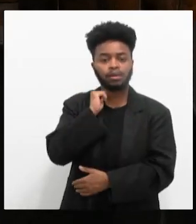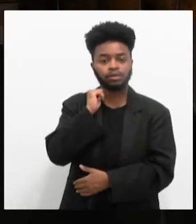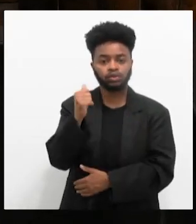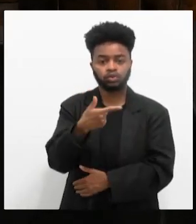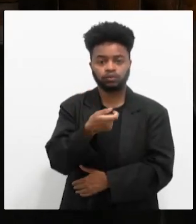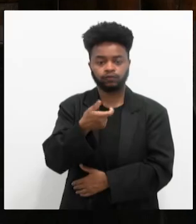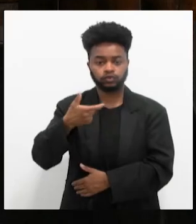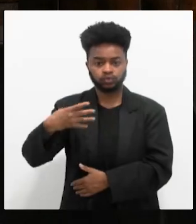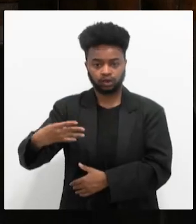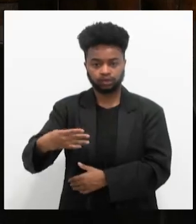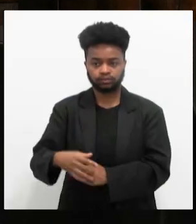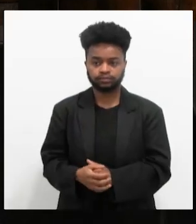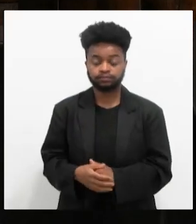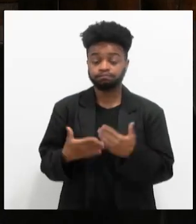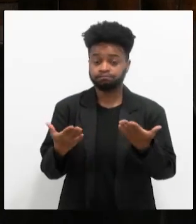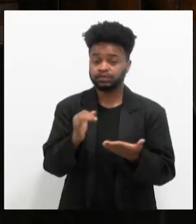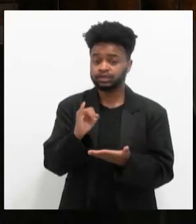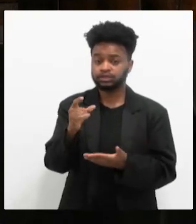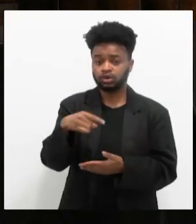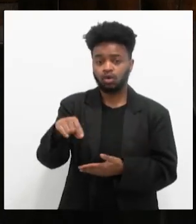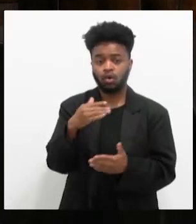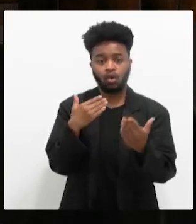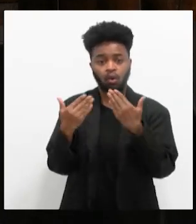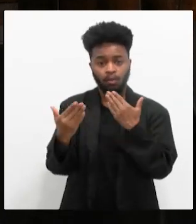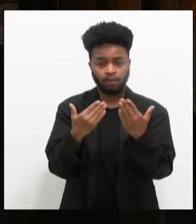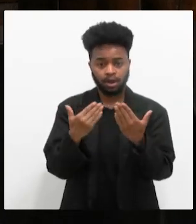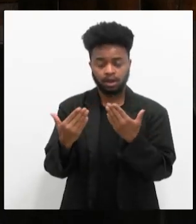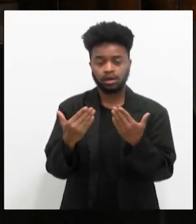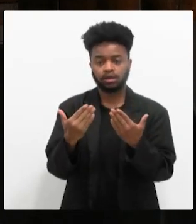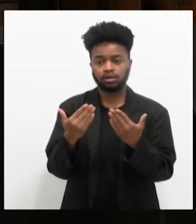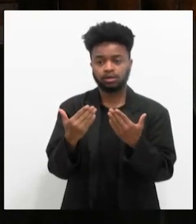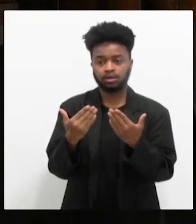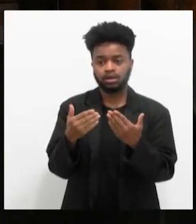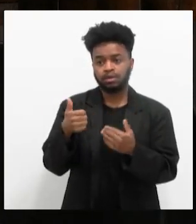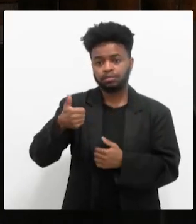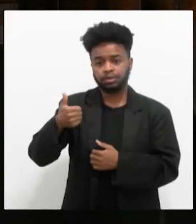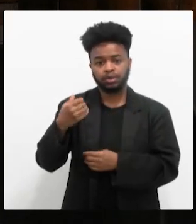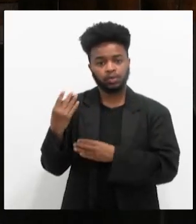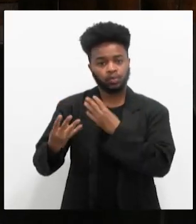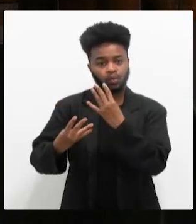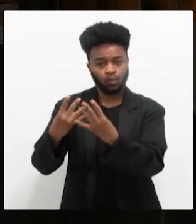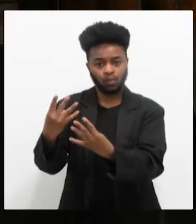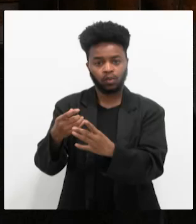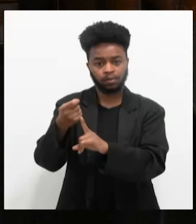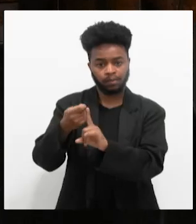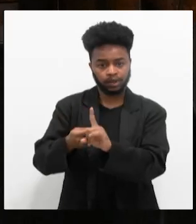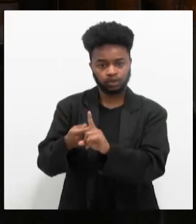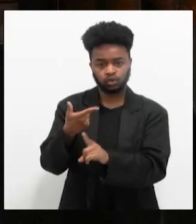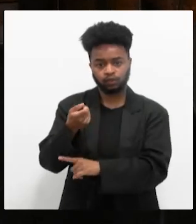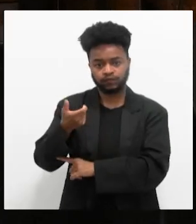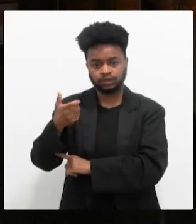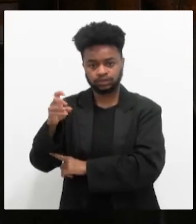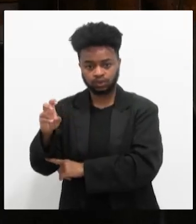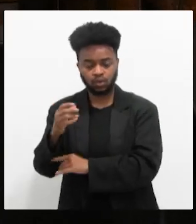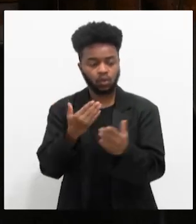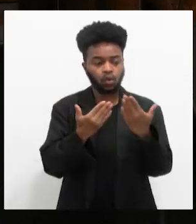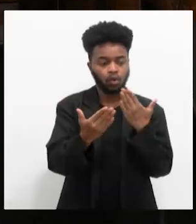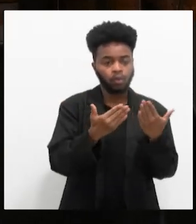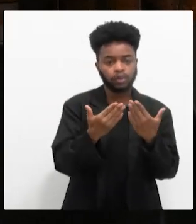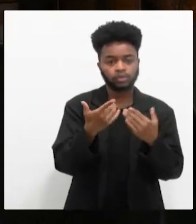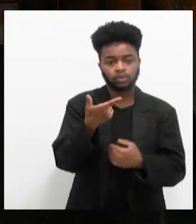24. Então, quando você vai comparar o primeiro quadrimestre de 25 com o primeiro de